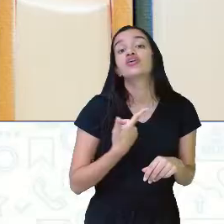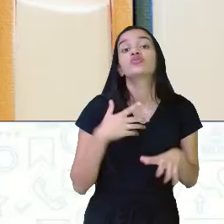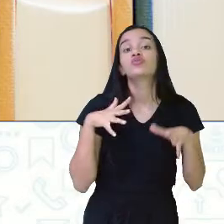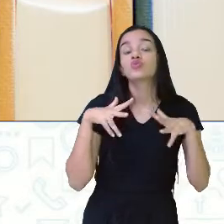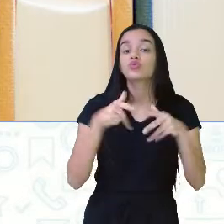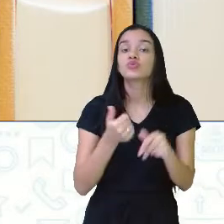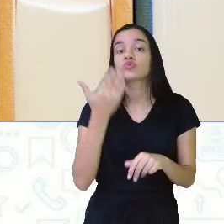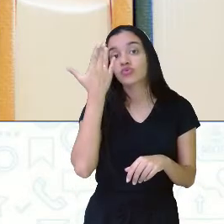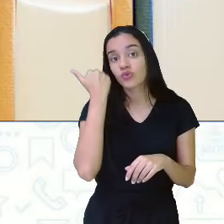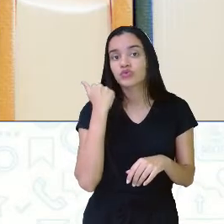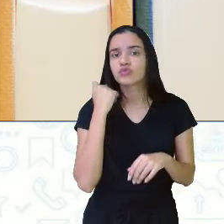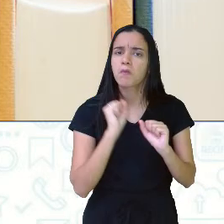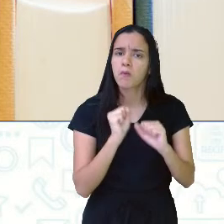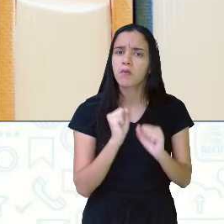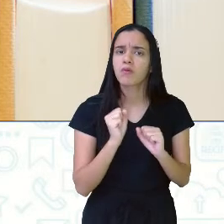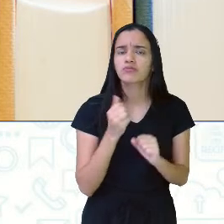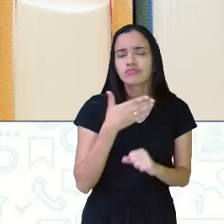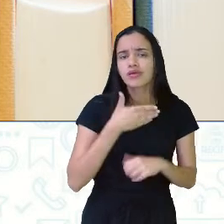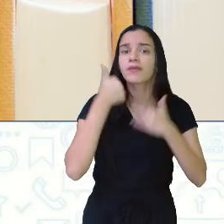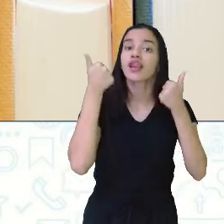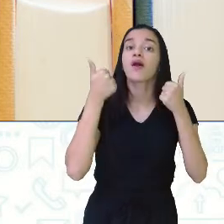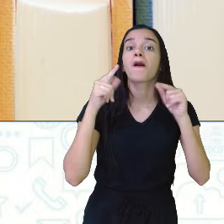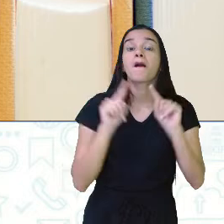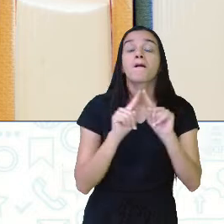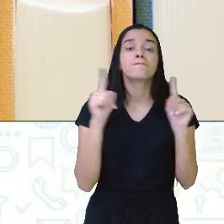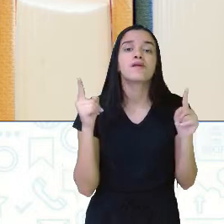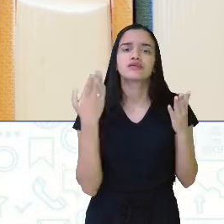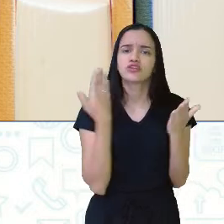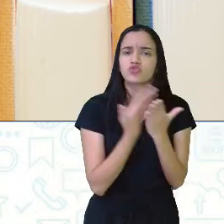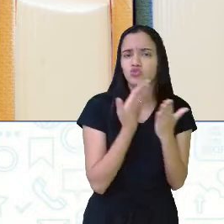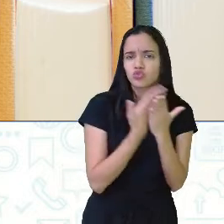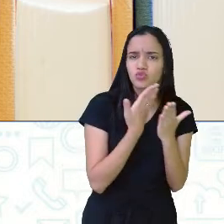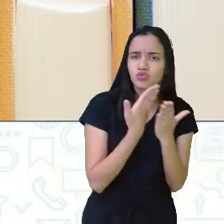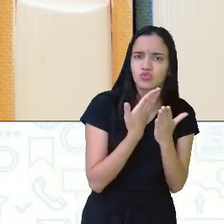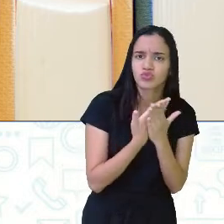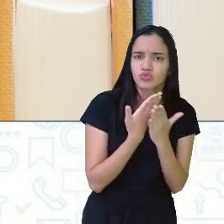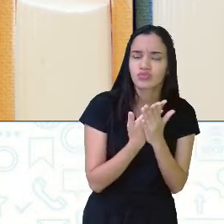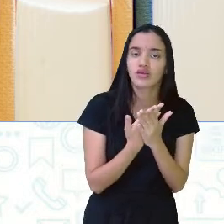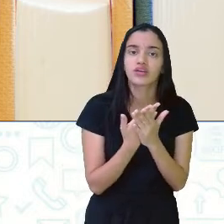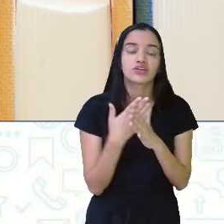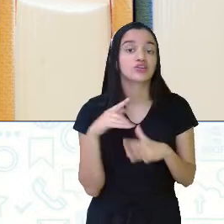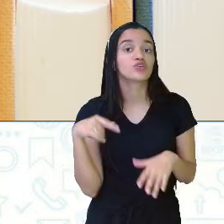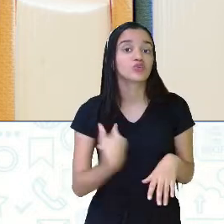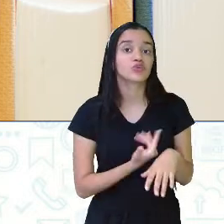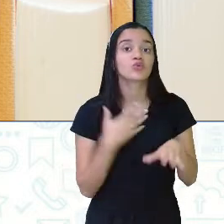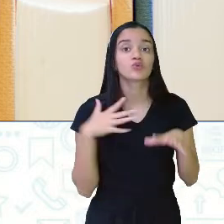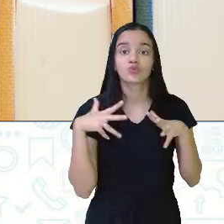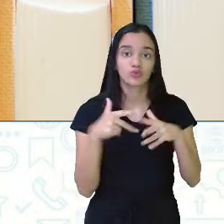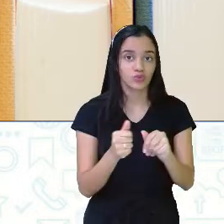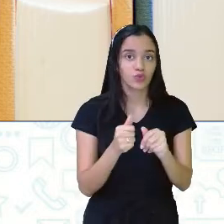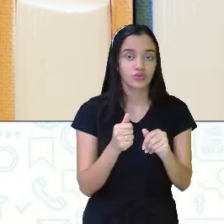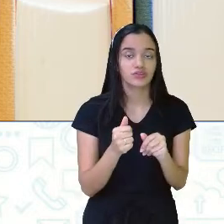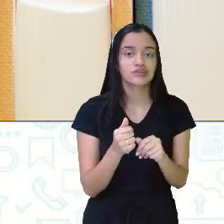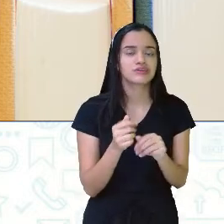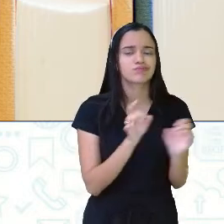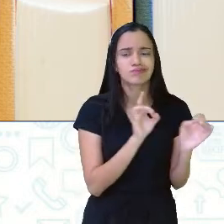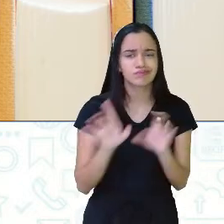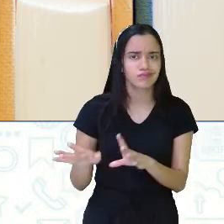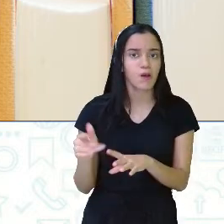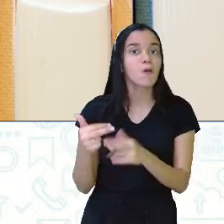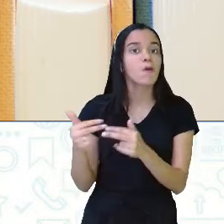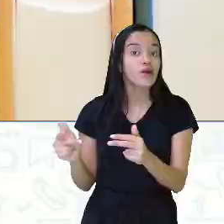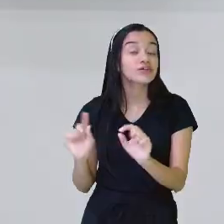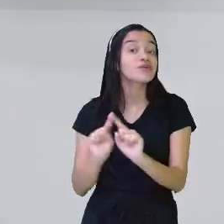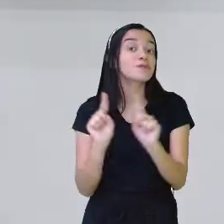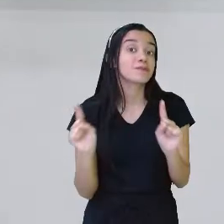Eu posso ser melhor nisso do que vocês, mas eu estudei muitos anos na frente, né? Todos nós ignoramos alguma coisa, por isso